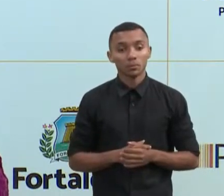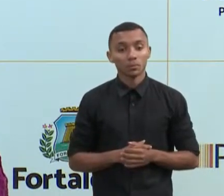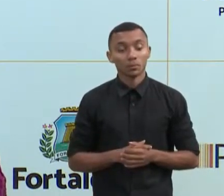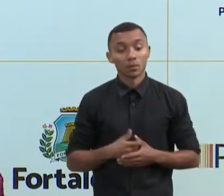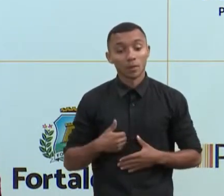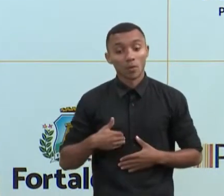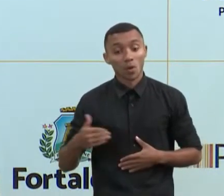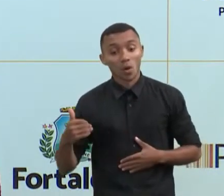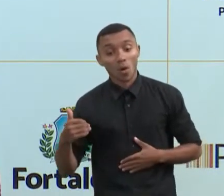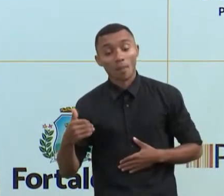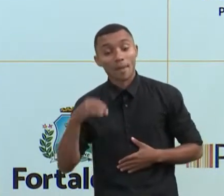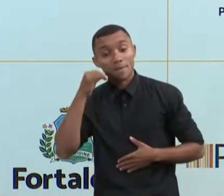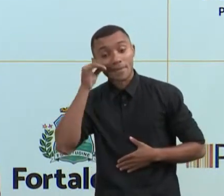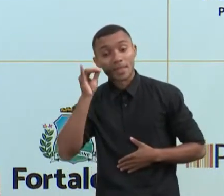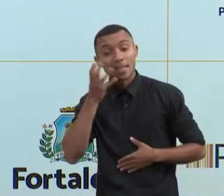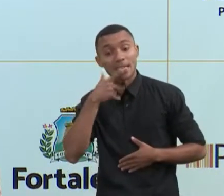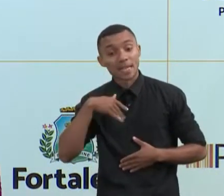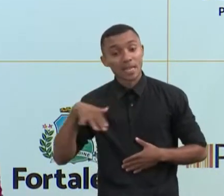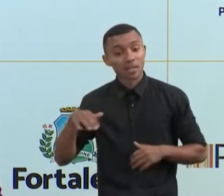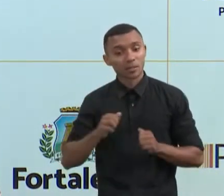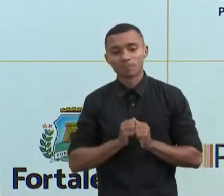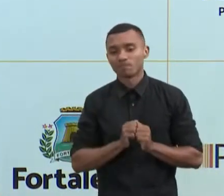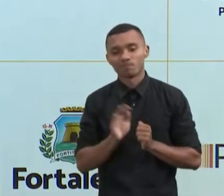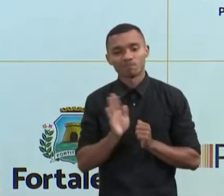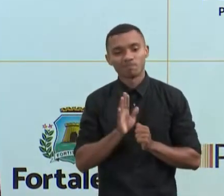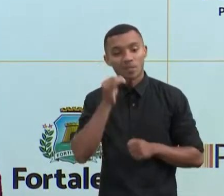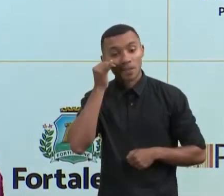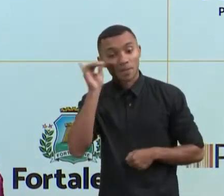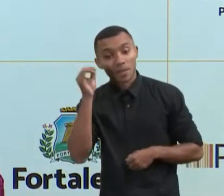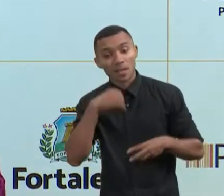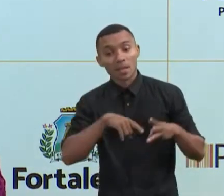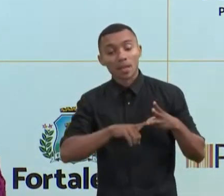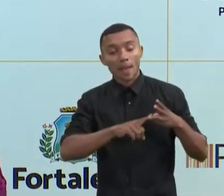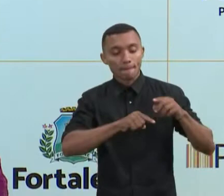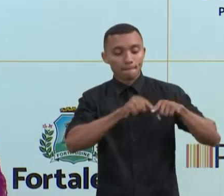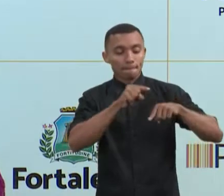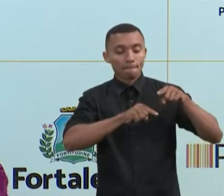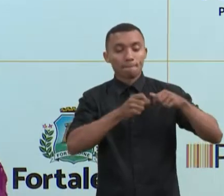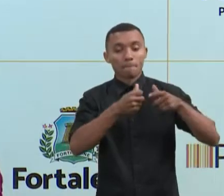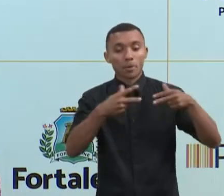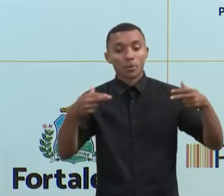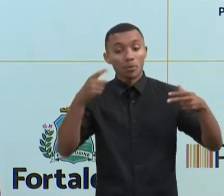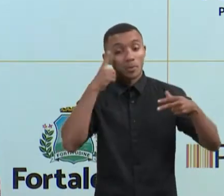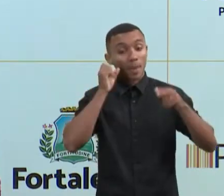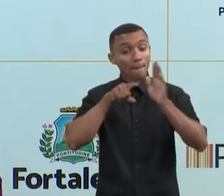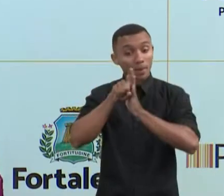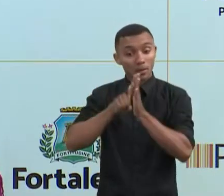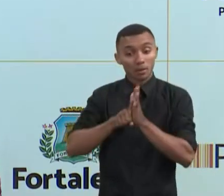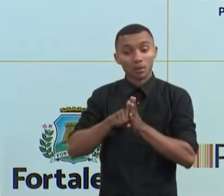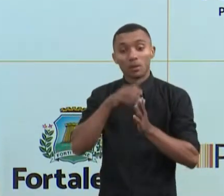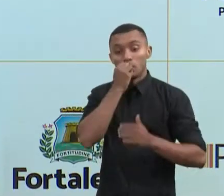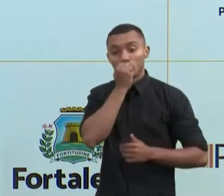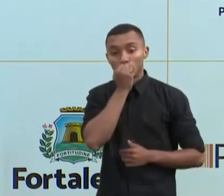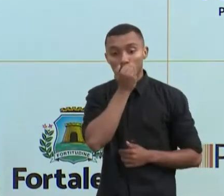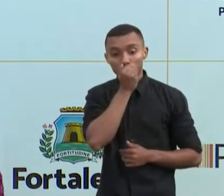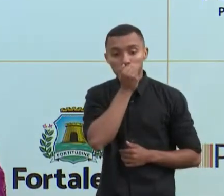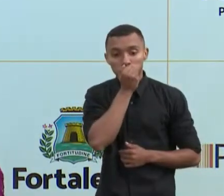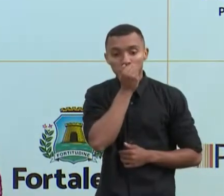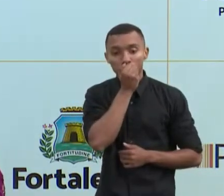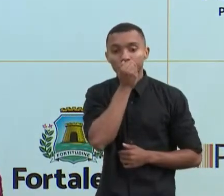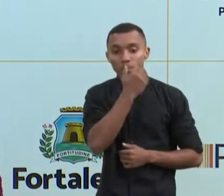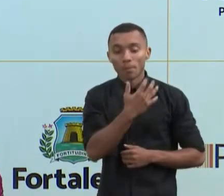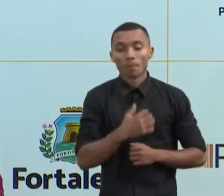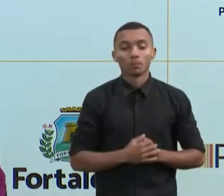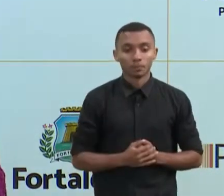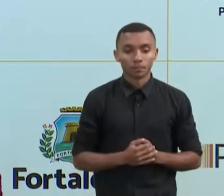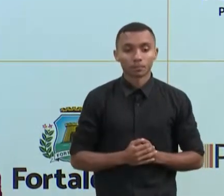geralmente a criança pede para comprar mais, pesquisar os valores dos produtos, inclusive a própria pesquisa do Procon é uma alternativa